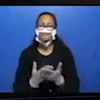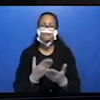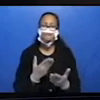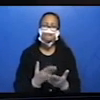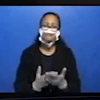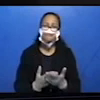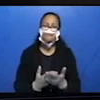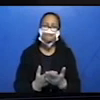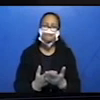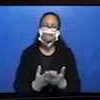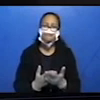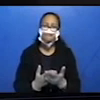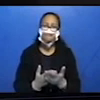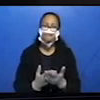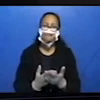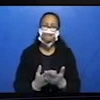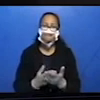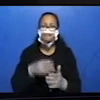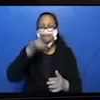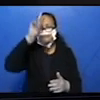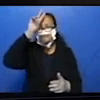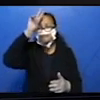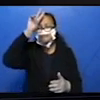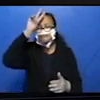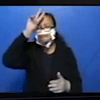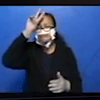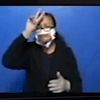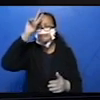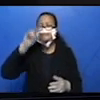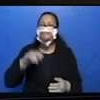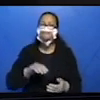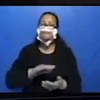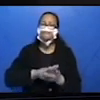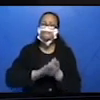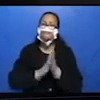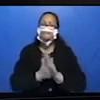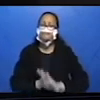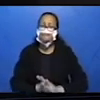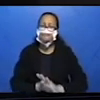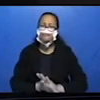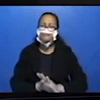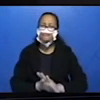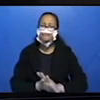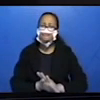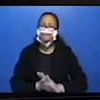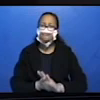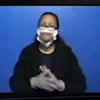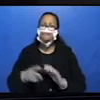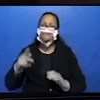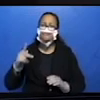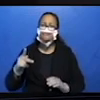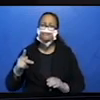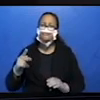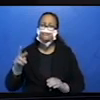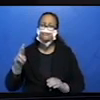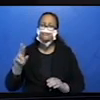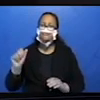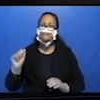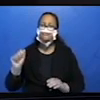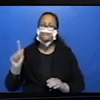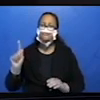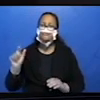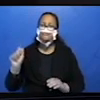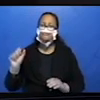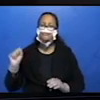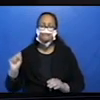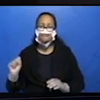algum inseto que ele colocava aqui para matar as pragas que dão nessas plantações. Quer dizer, algum inseto que ia fazer